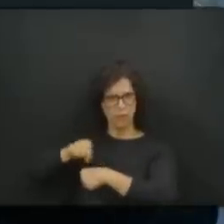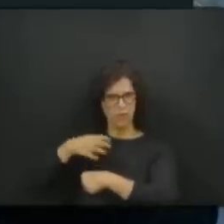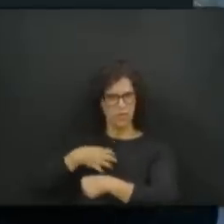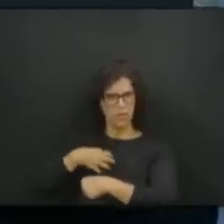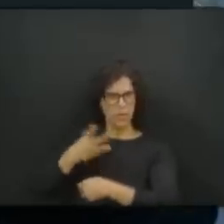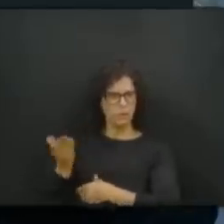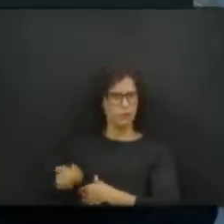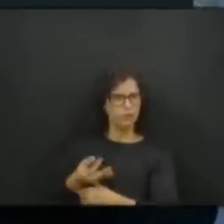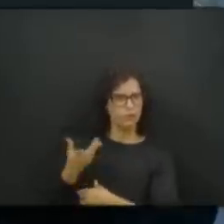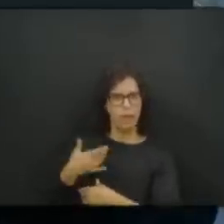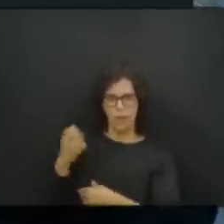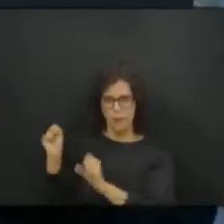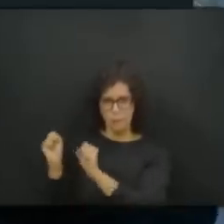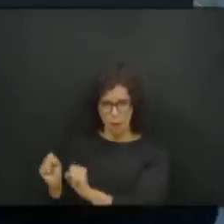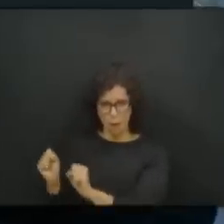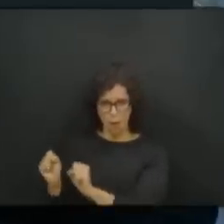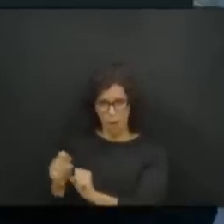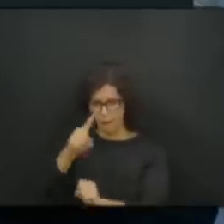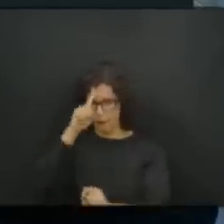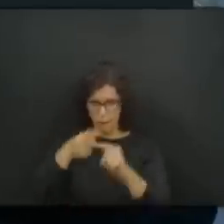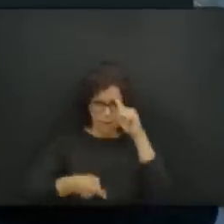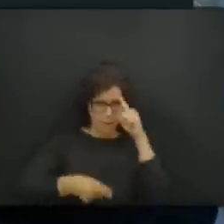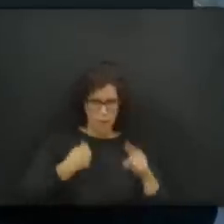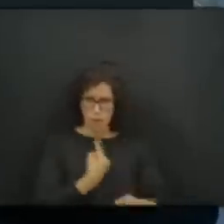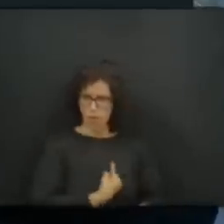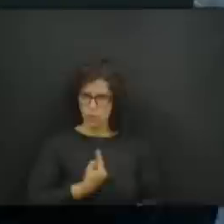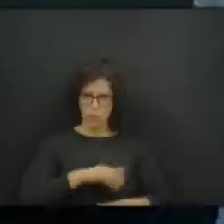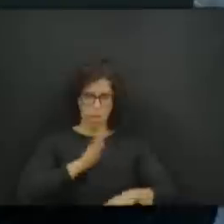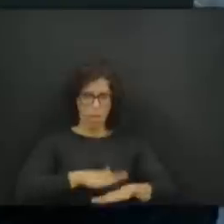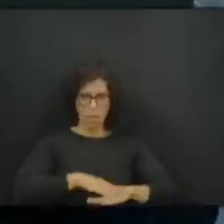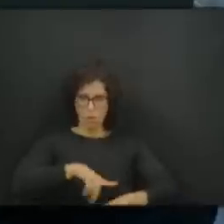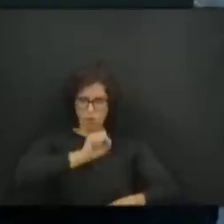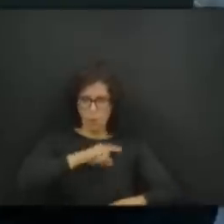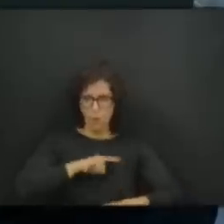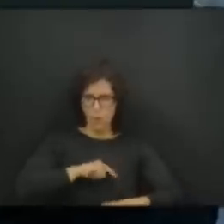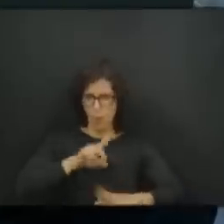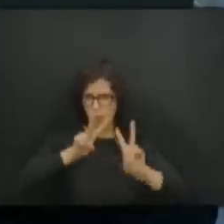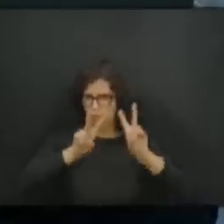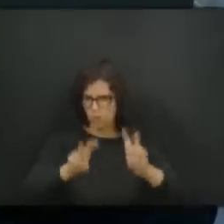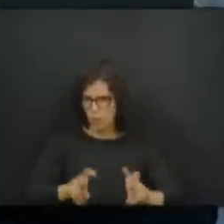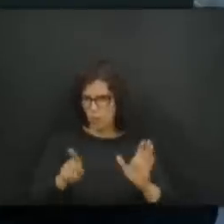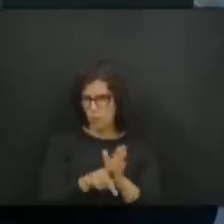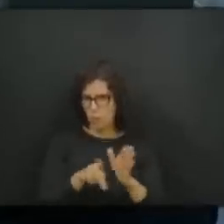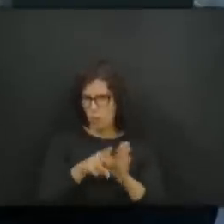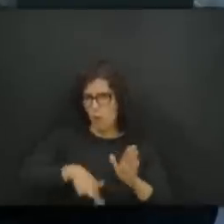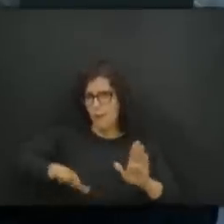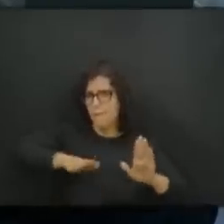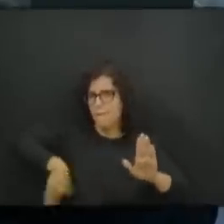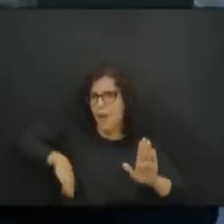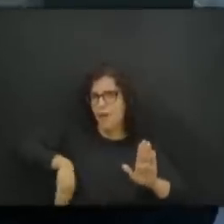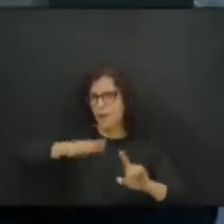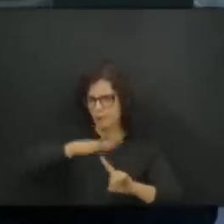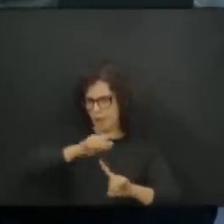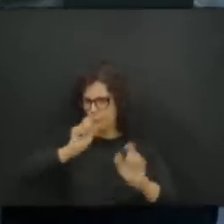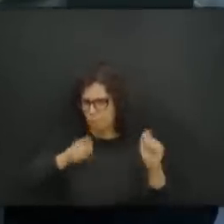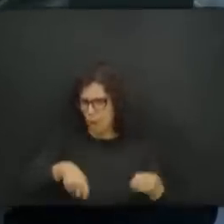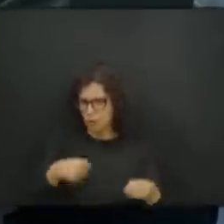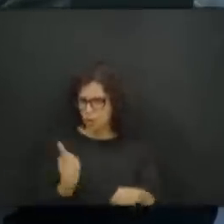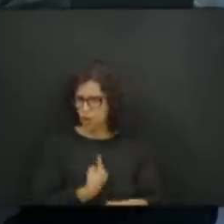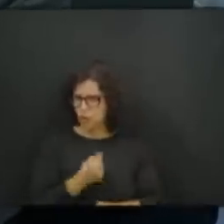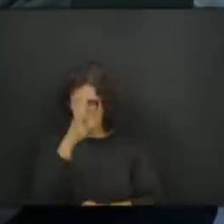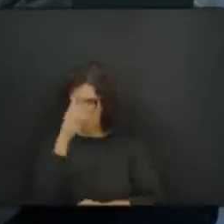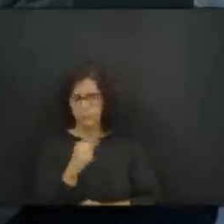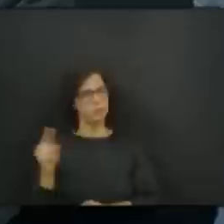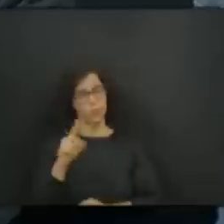a o poder de deliberar sozinho sobre as questões a entendemos que o